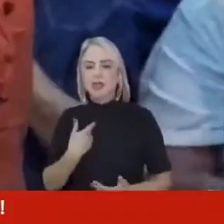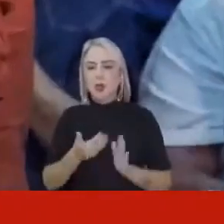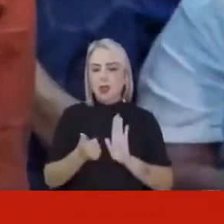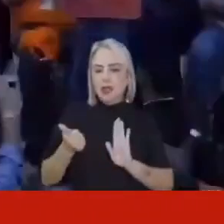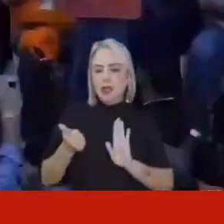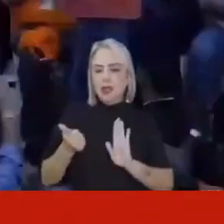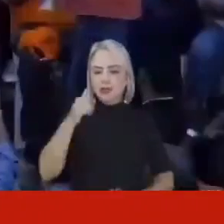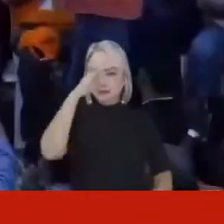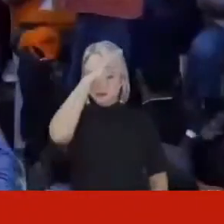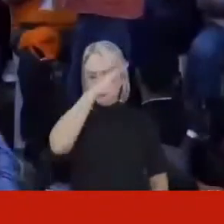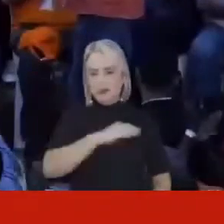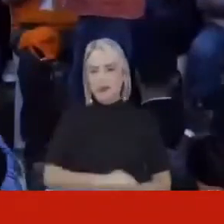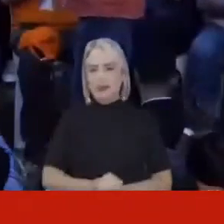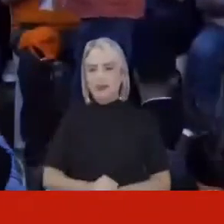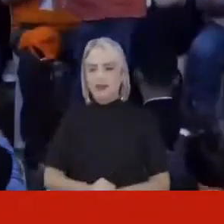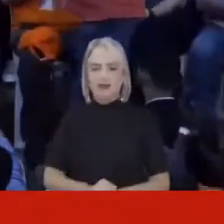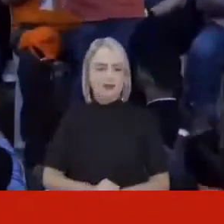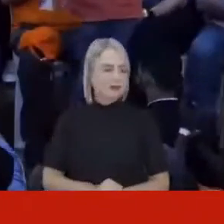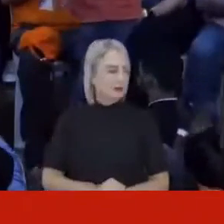isso.